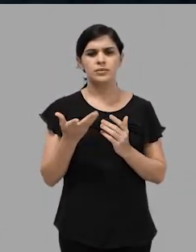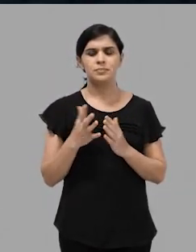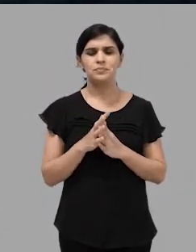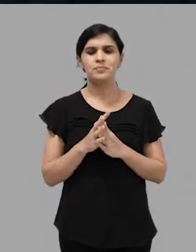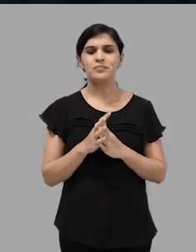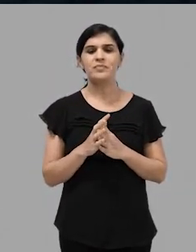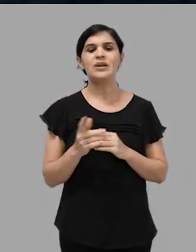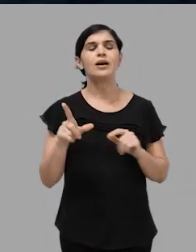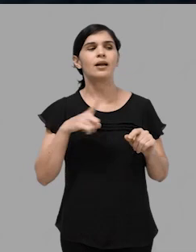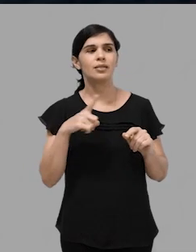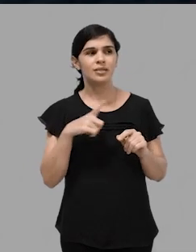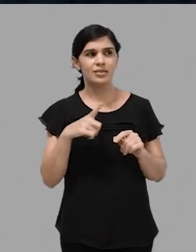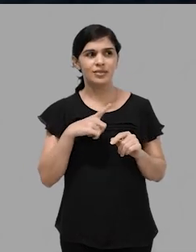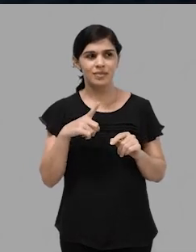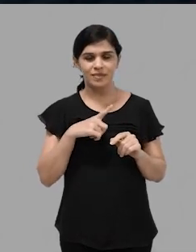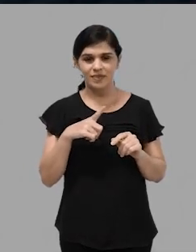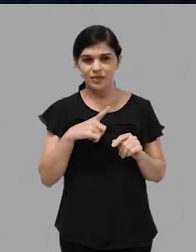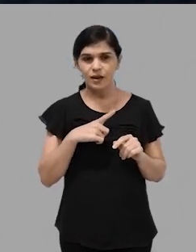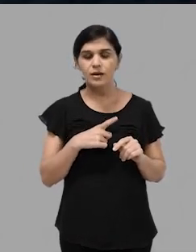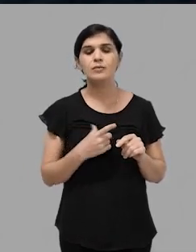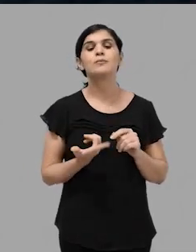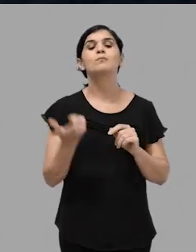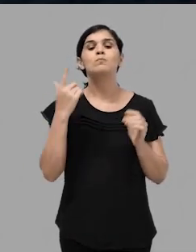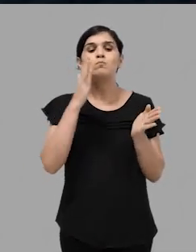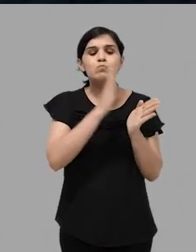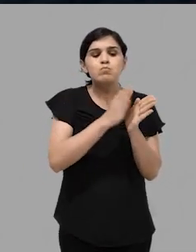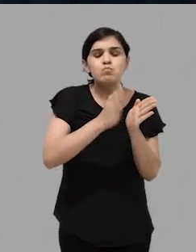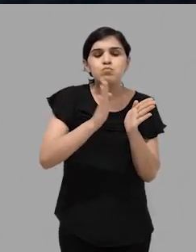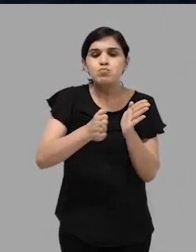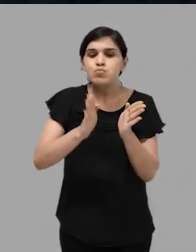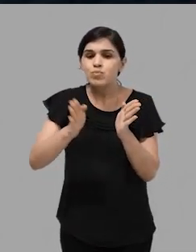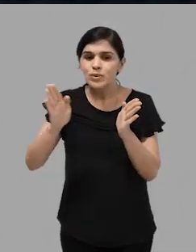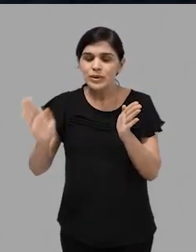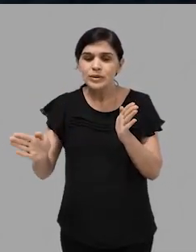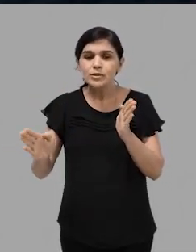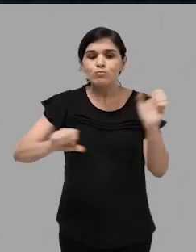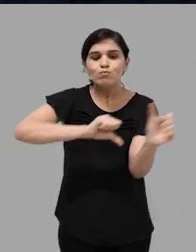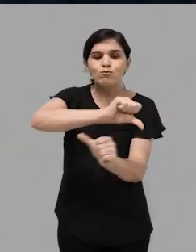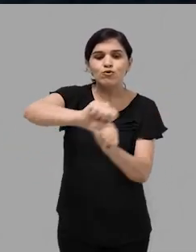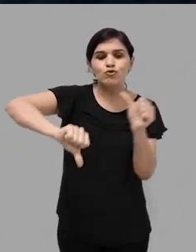transição, que é o que nós vamos falar em outro momento, numa outra aula,